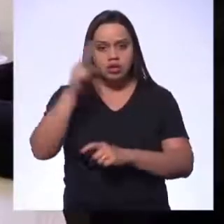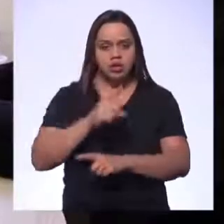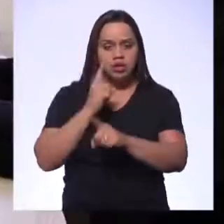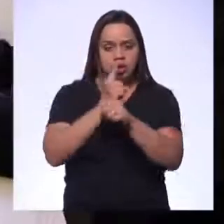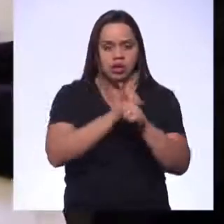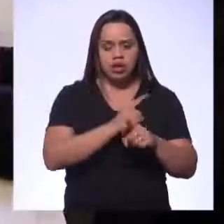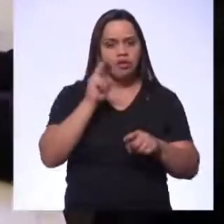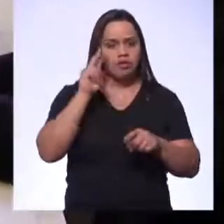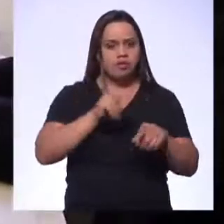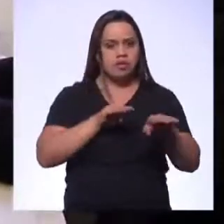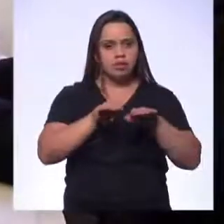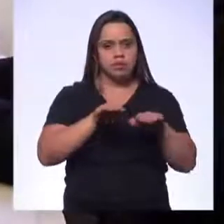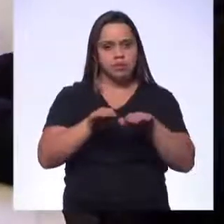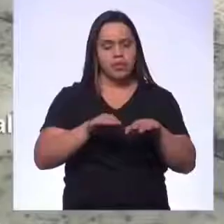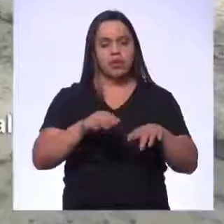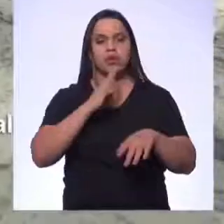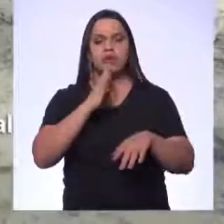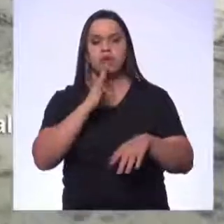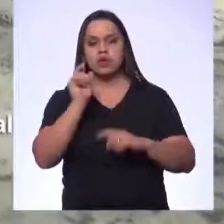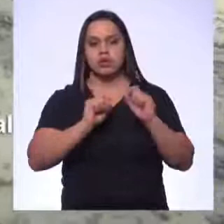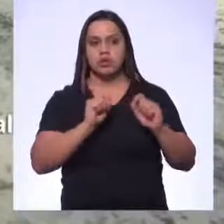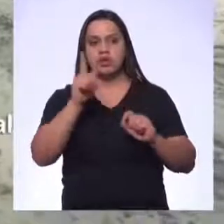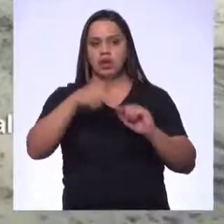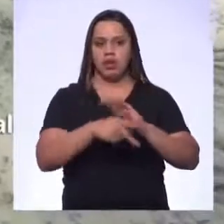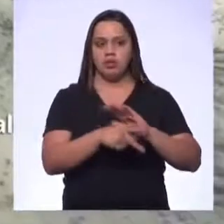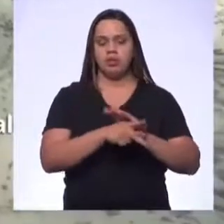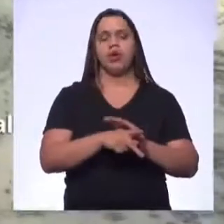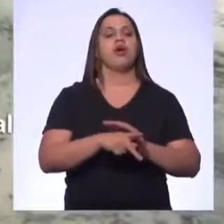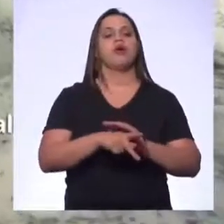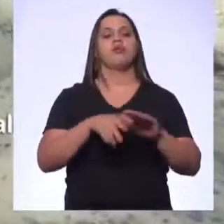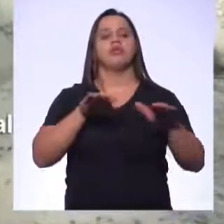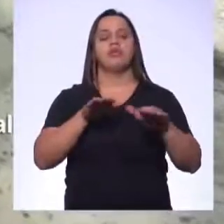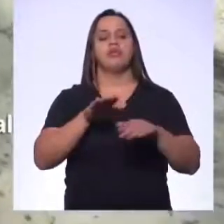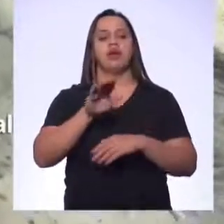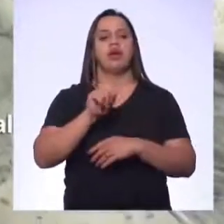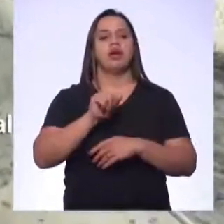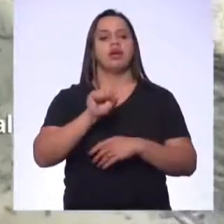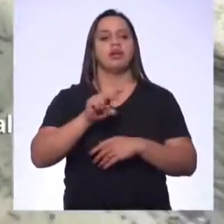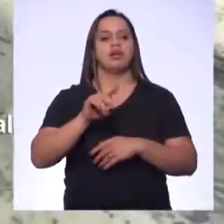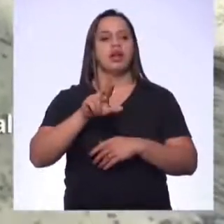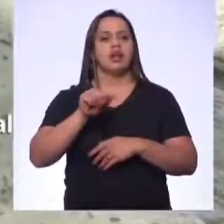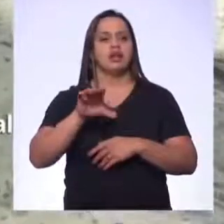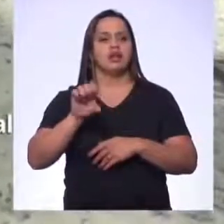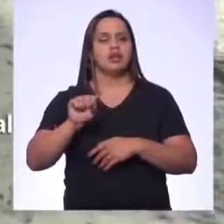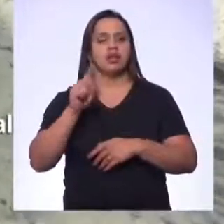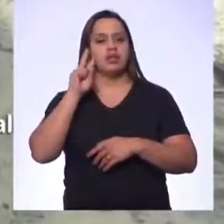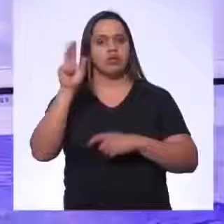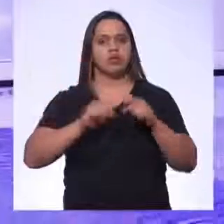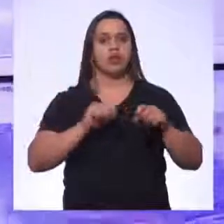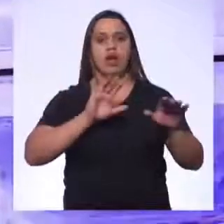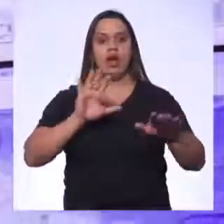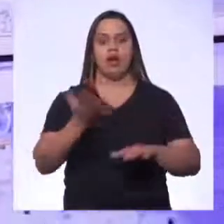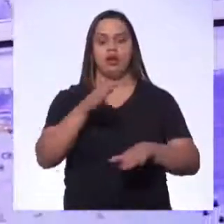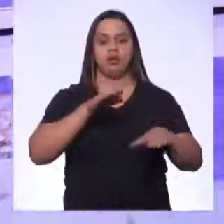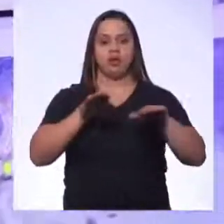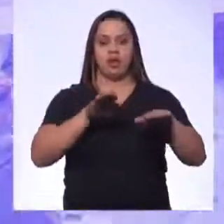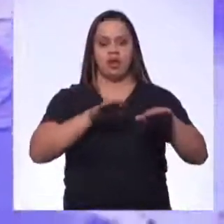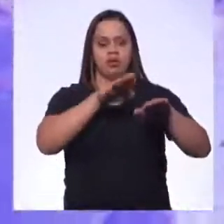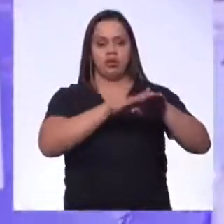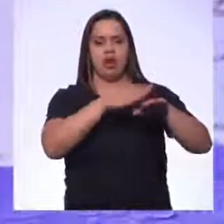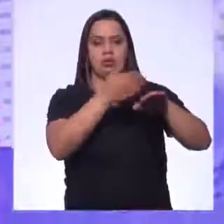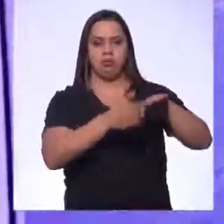falhas conhecidas. Todo mundo sabe que a falha de San Andrés é uma falha ativa e de tempos em tempos os tremores acontecem nessa falha.